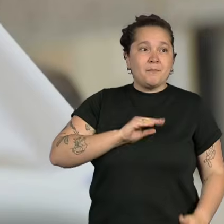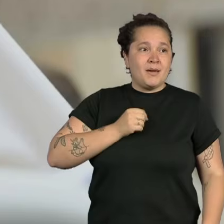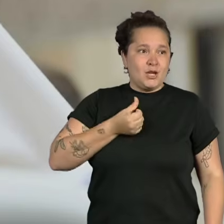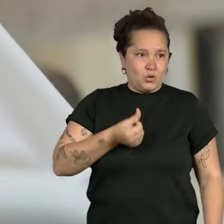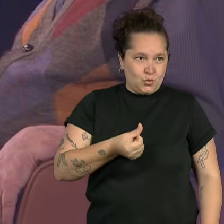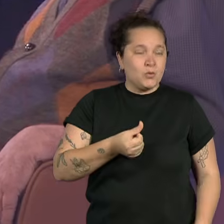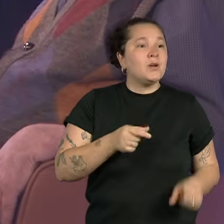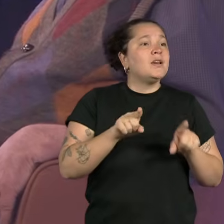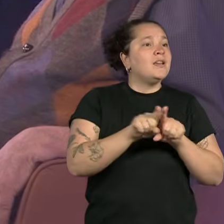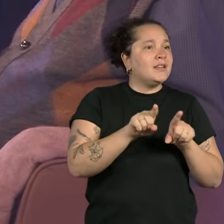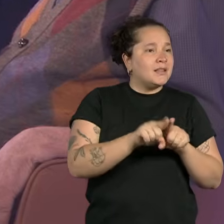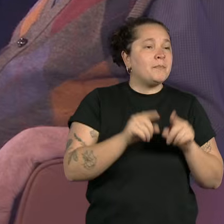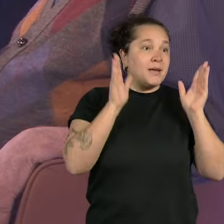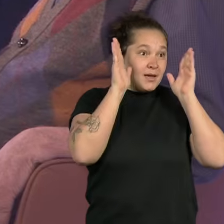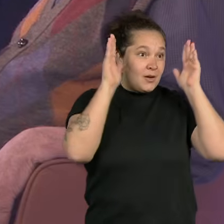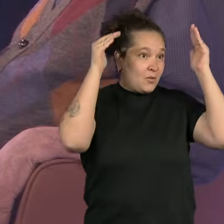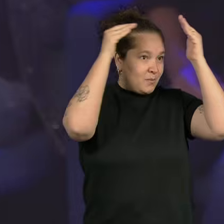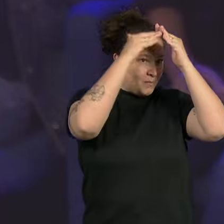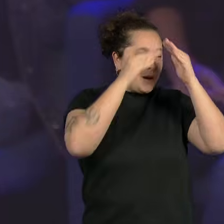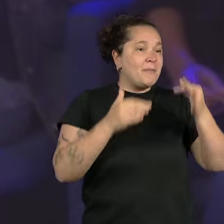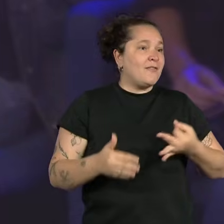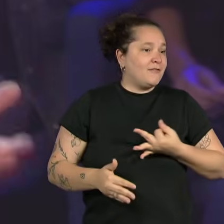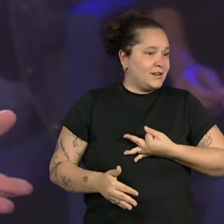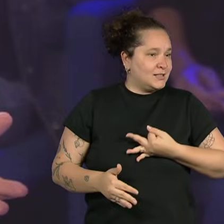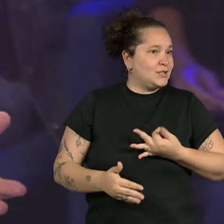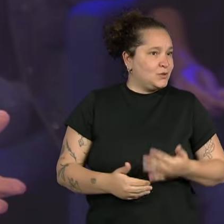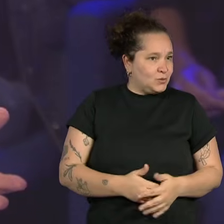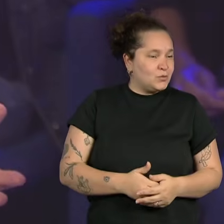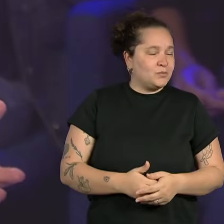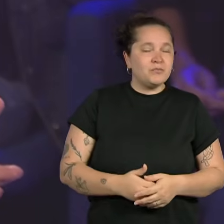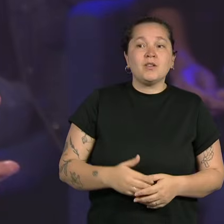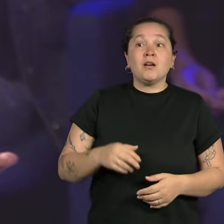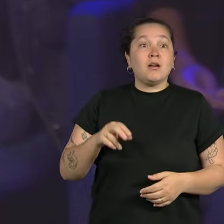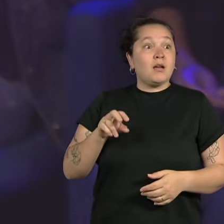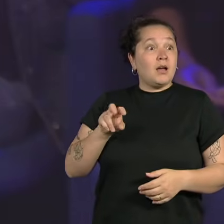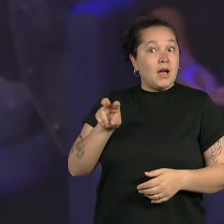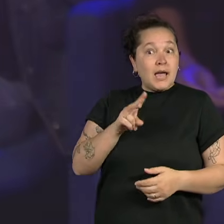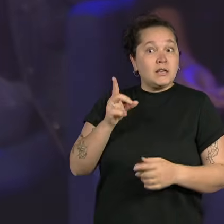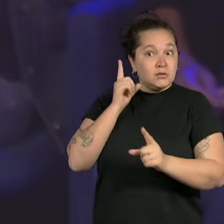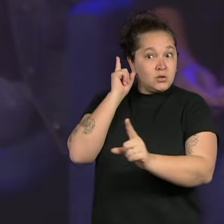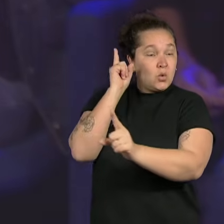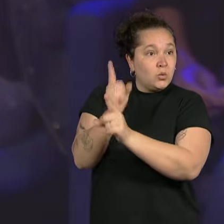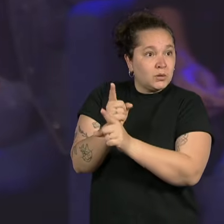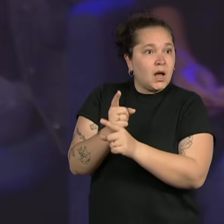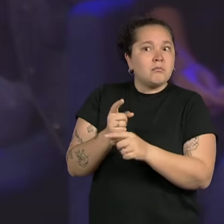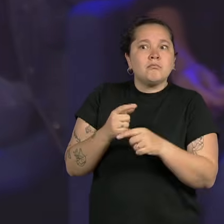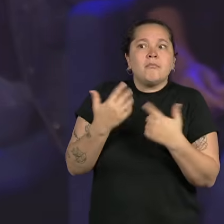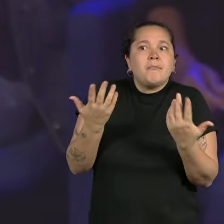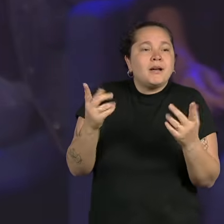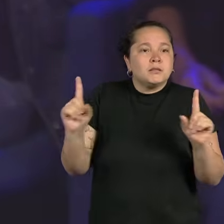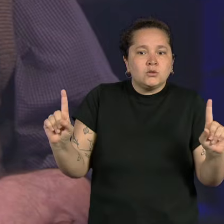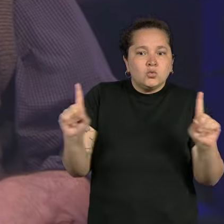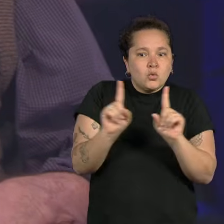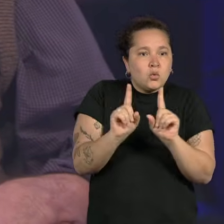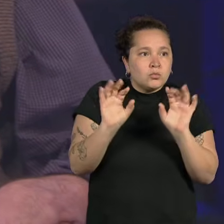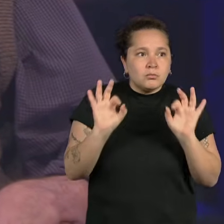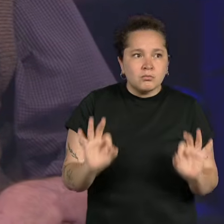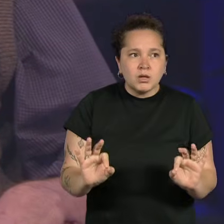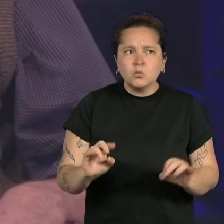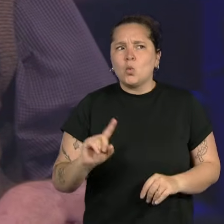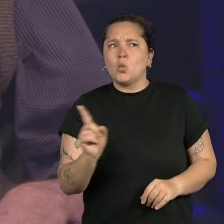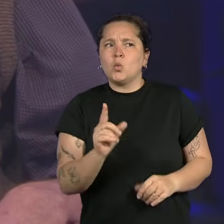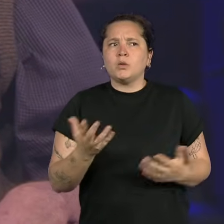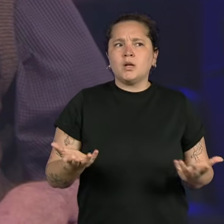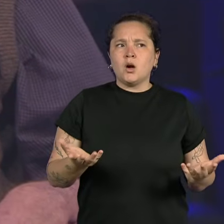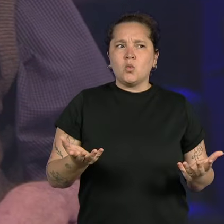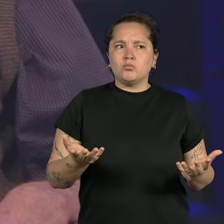Francisco. Isso. Em tese, eles devem ter se encontrado, mas em tese ninguém sabe daquele encontro mesmo, ou se teve aquele encontro daquele